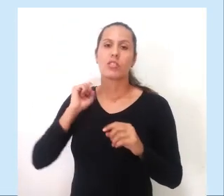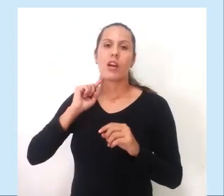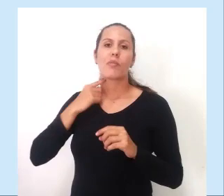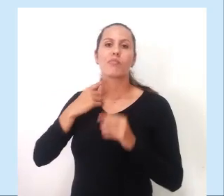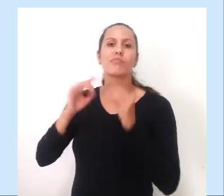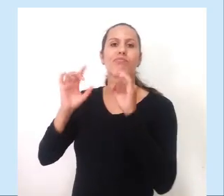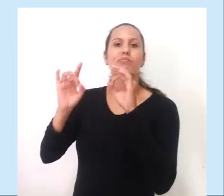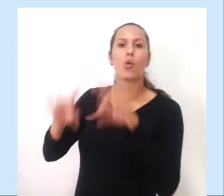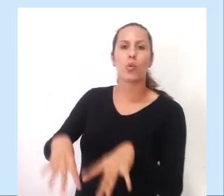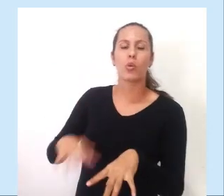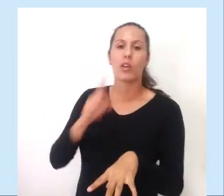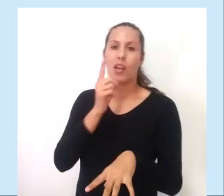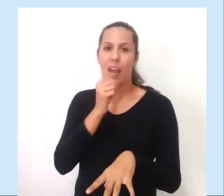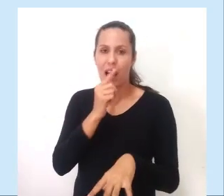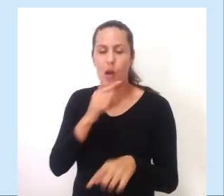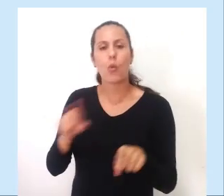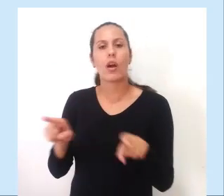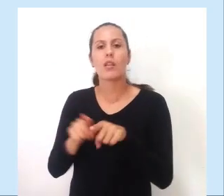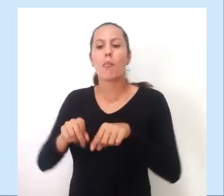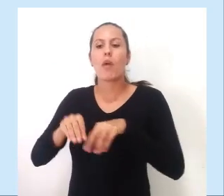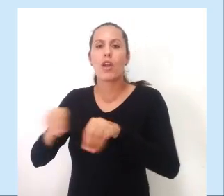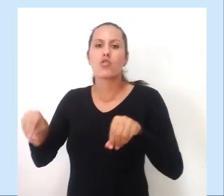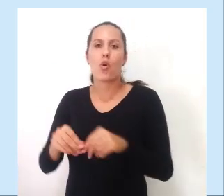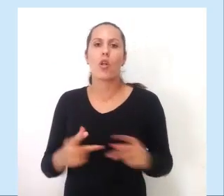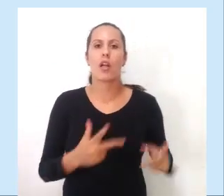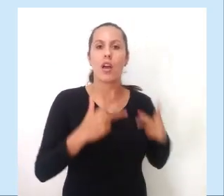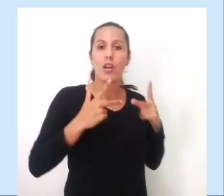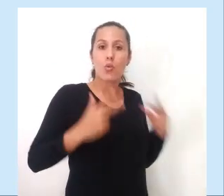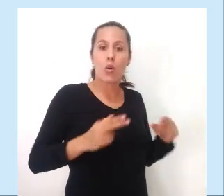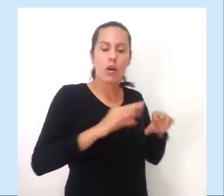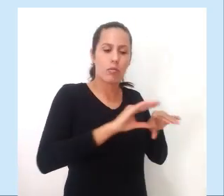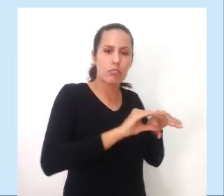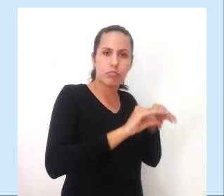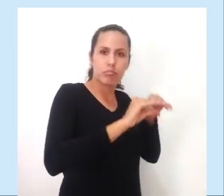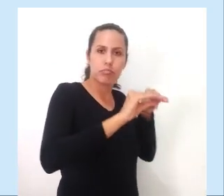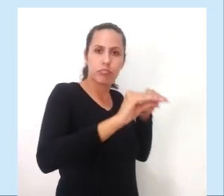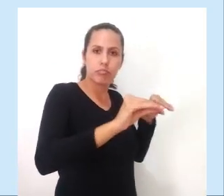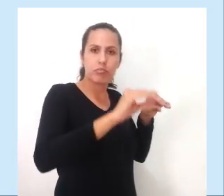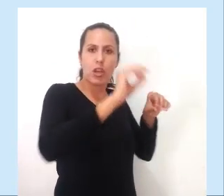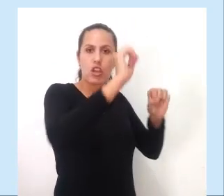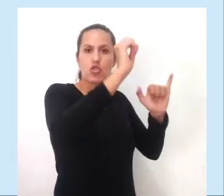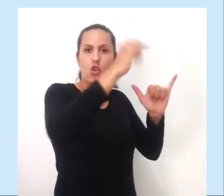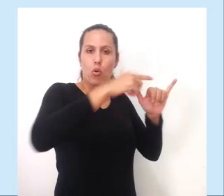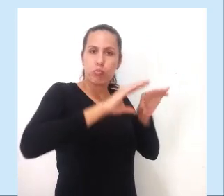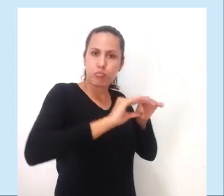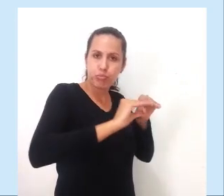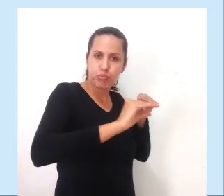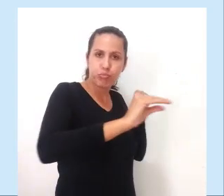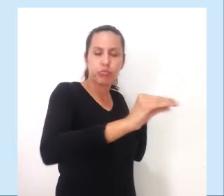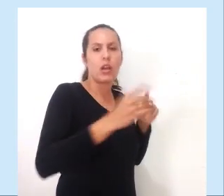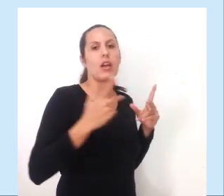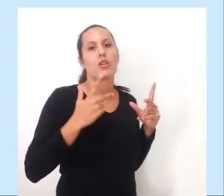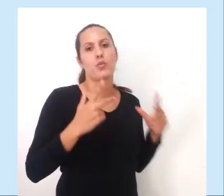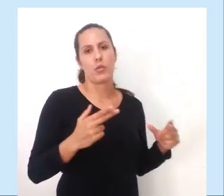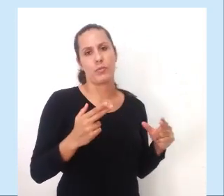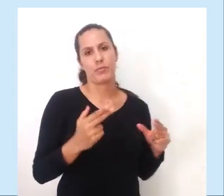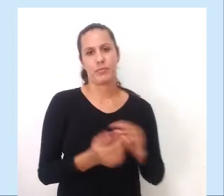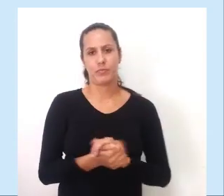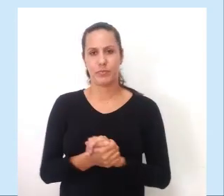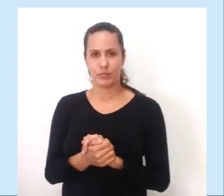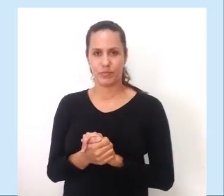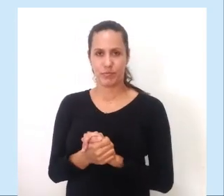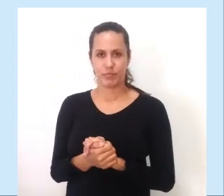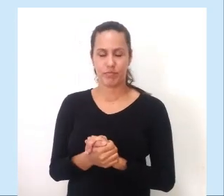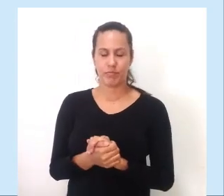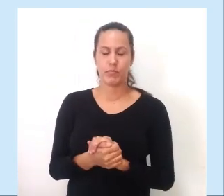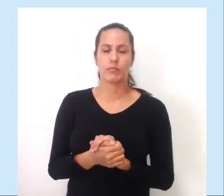que estamos poluindo o solo, estamos poluindo a água. Da mesma forma são os